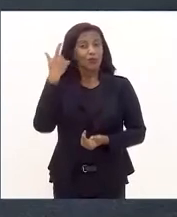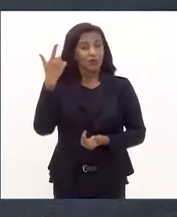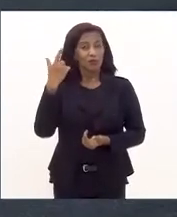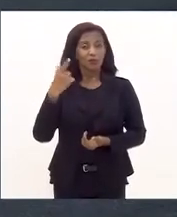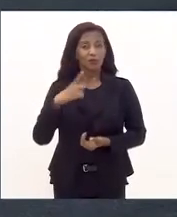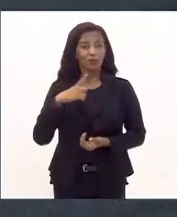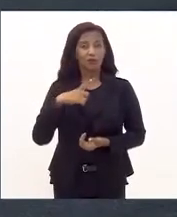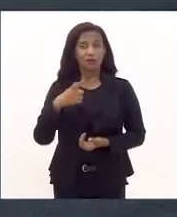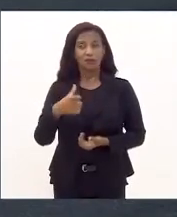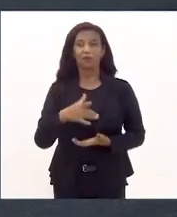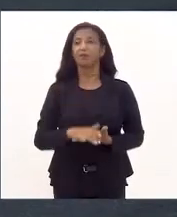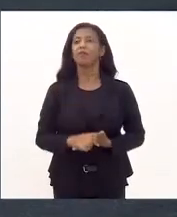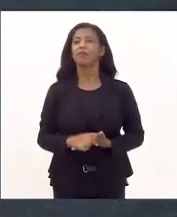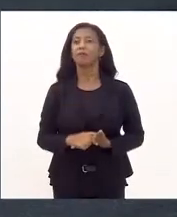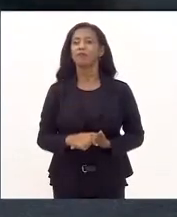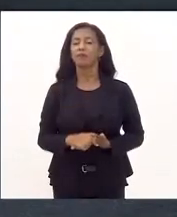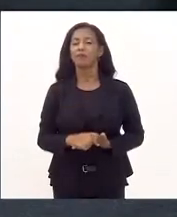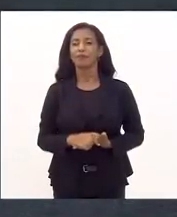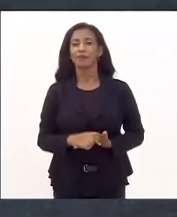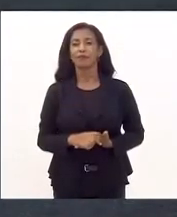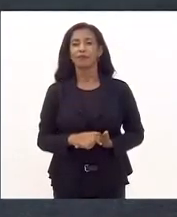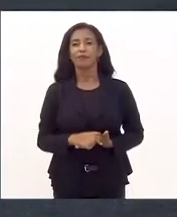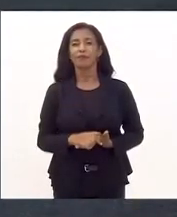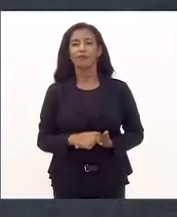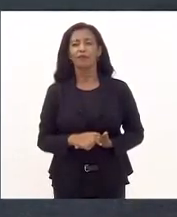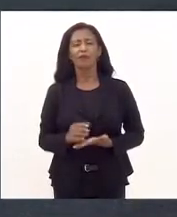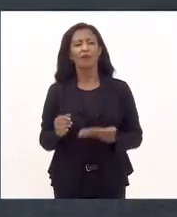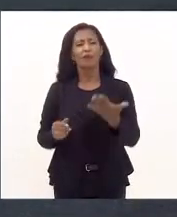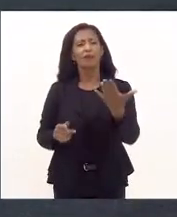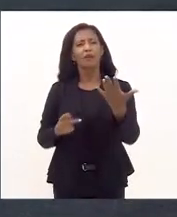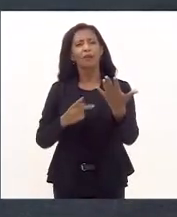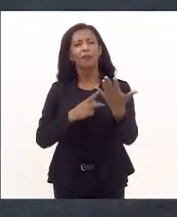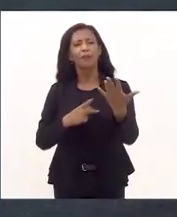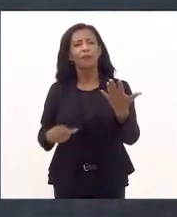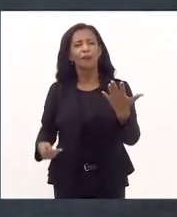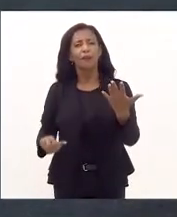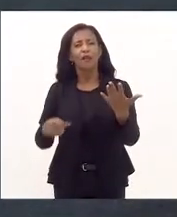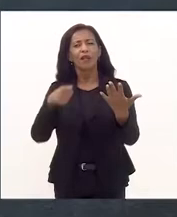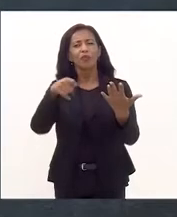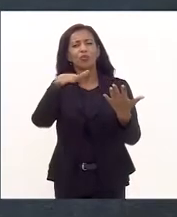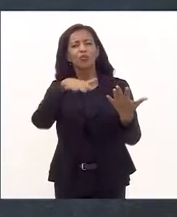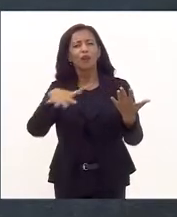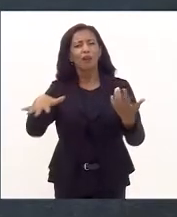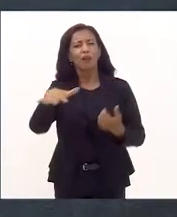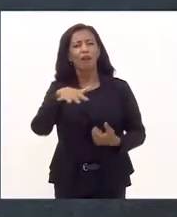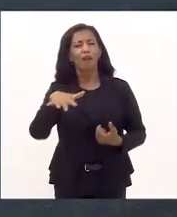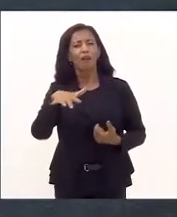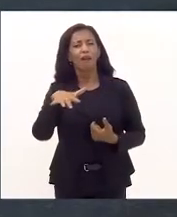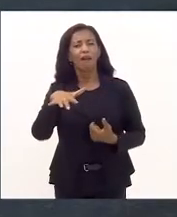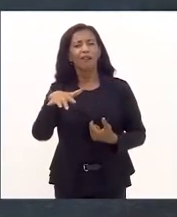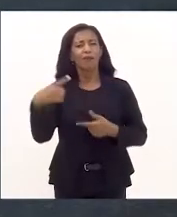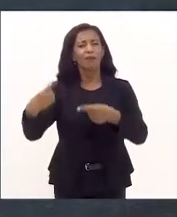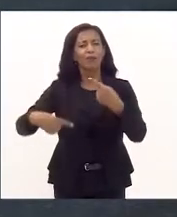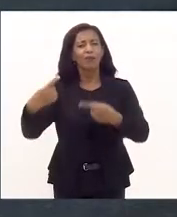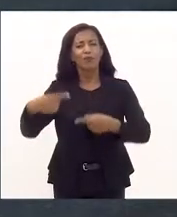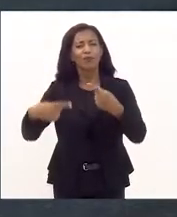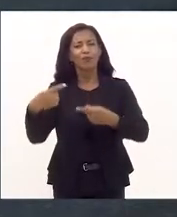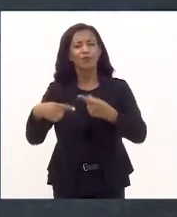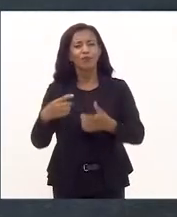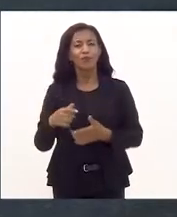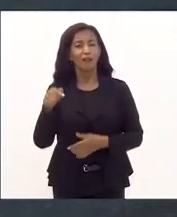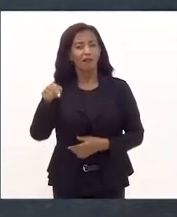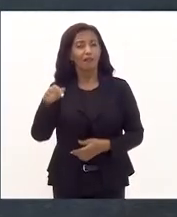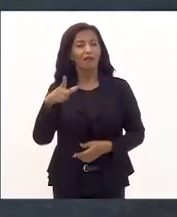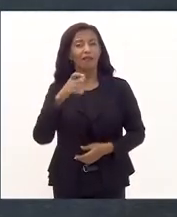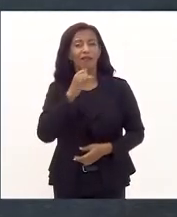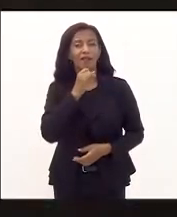exemplo, naquela que Vossa Excelência é a sua área de atuação política, ali,